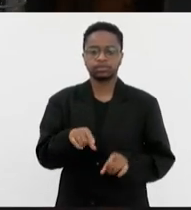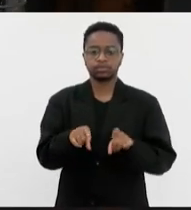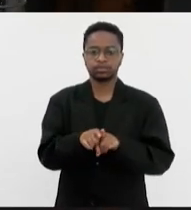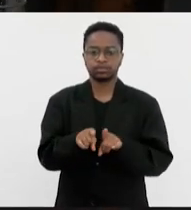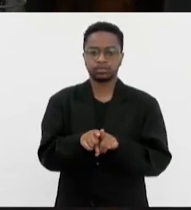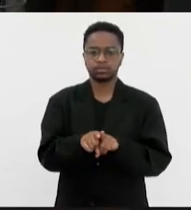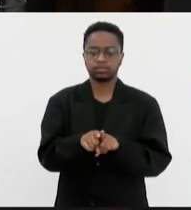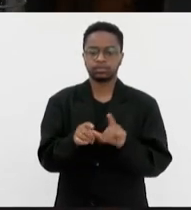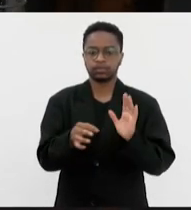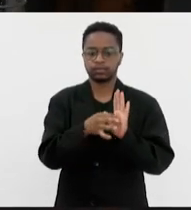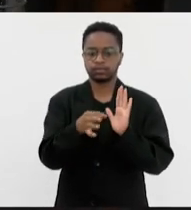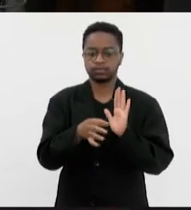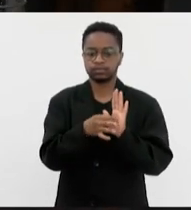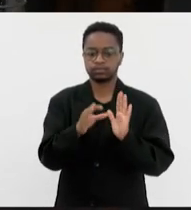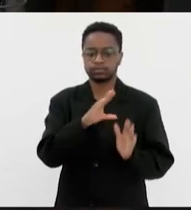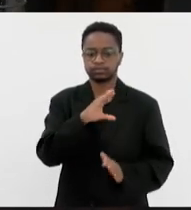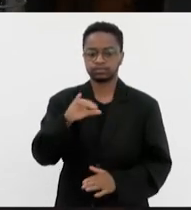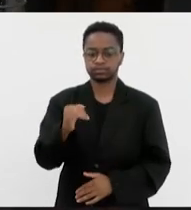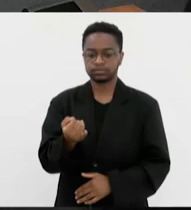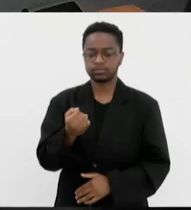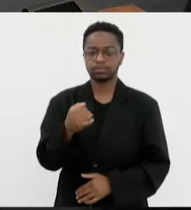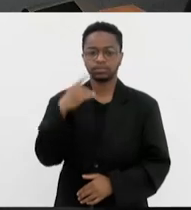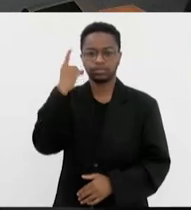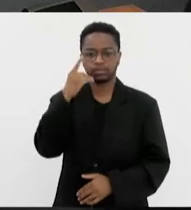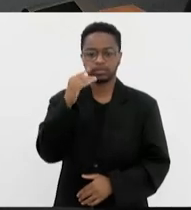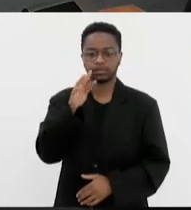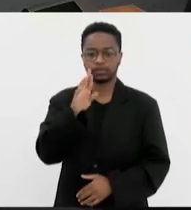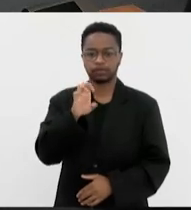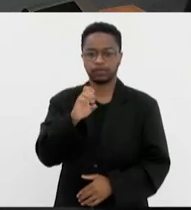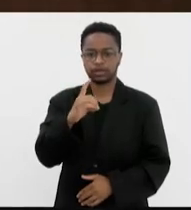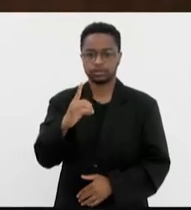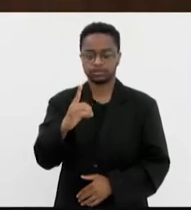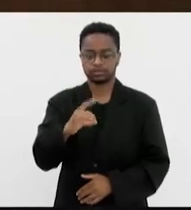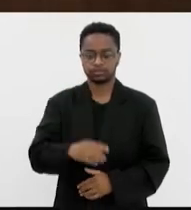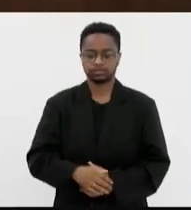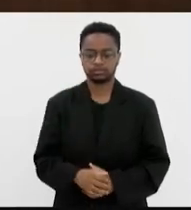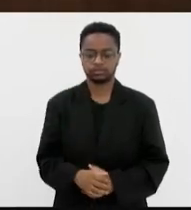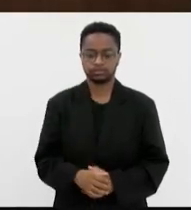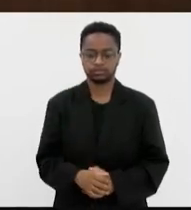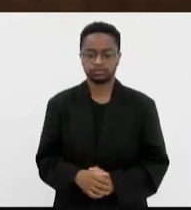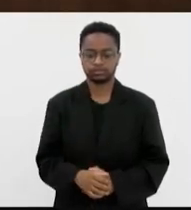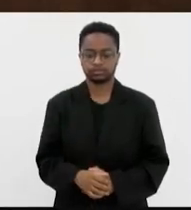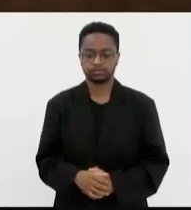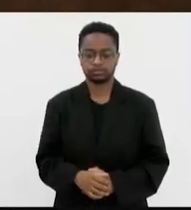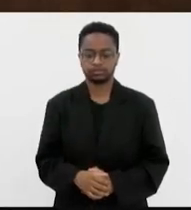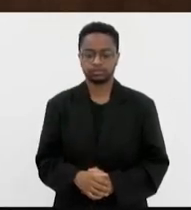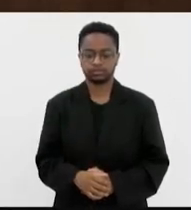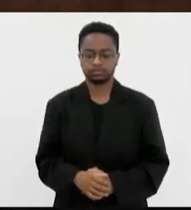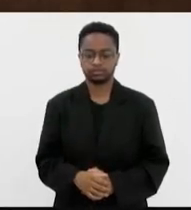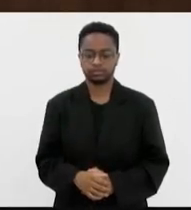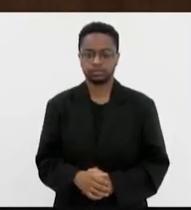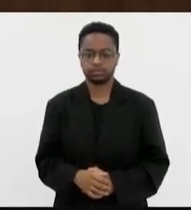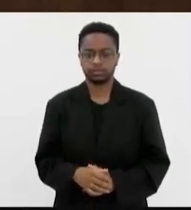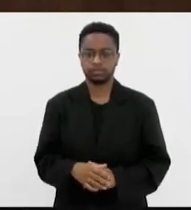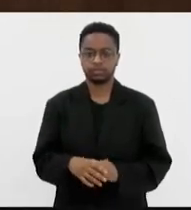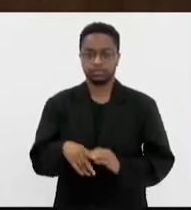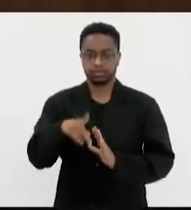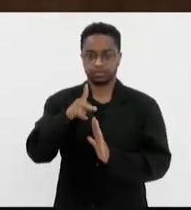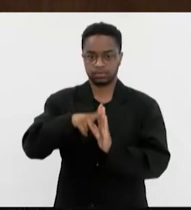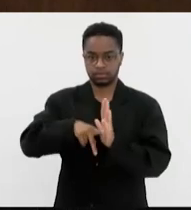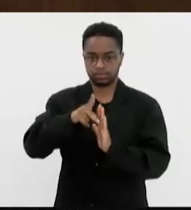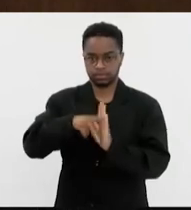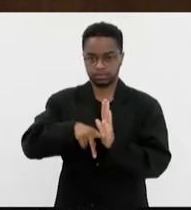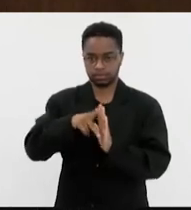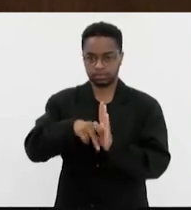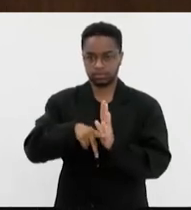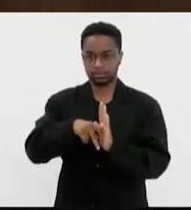emitir parecer pela Constituição e Justiça, deputado Fred Pacheco. Presidente Aju, este projeto a gente está solicitando